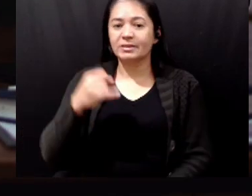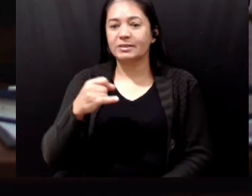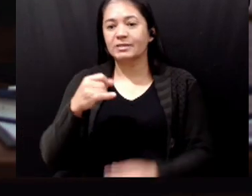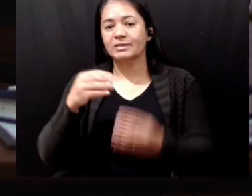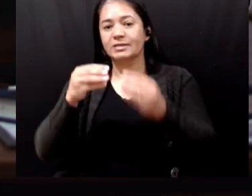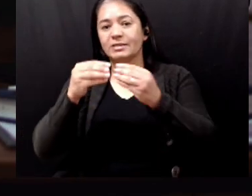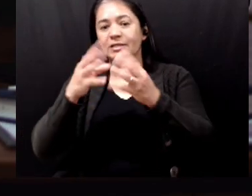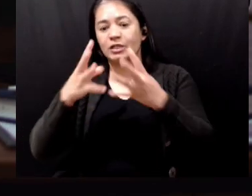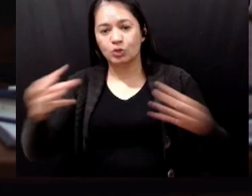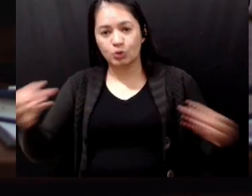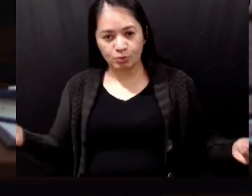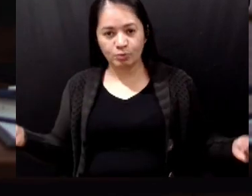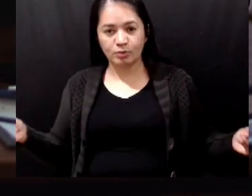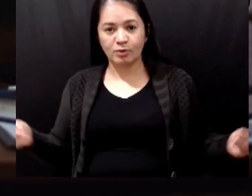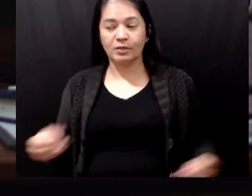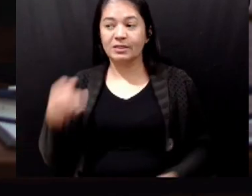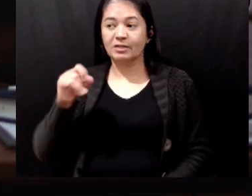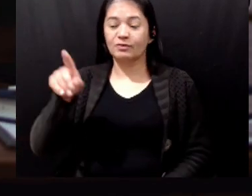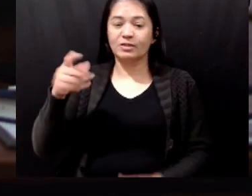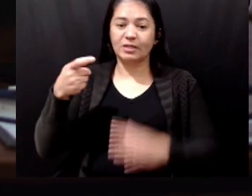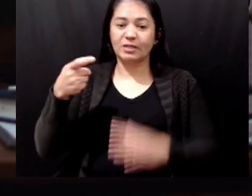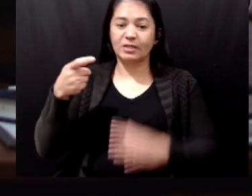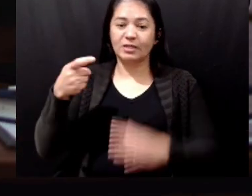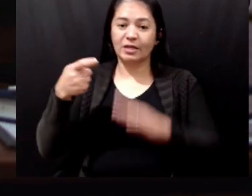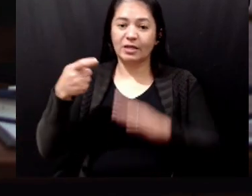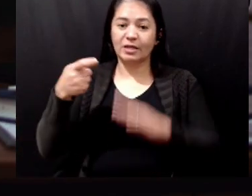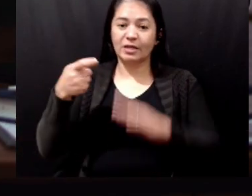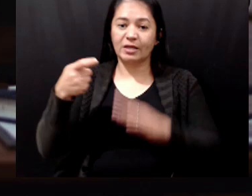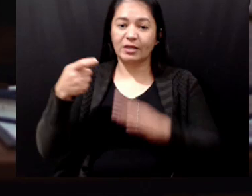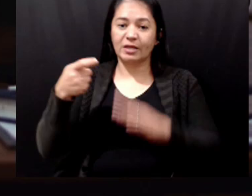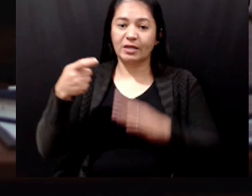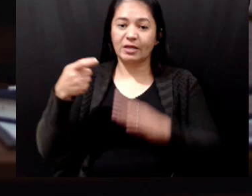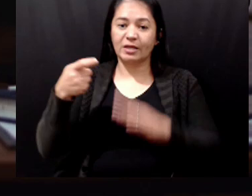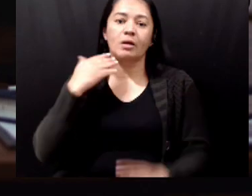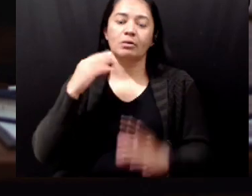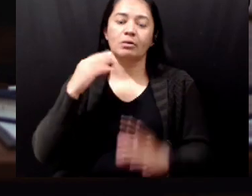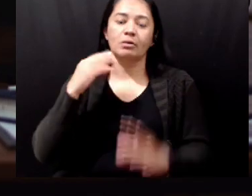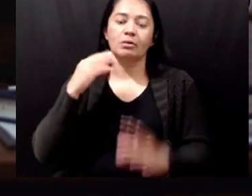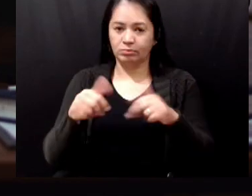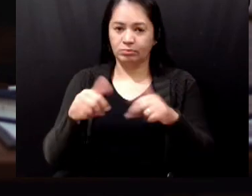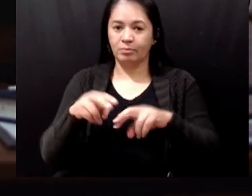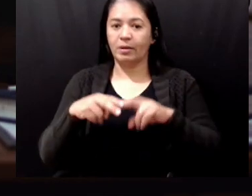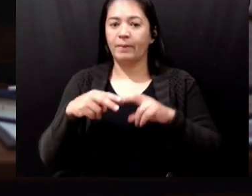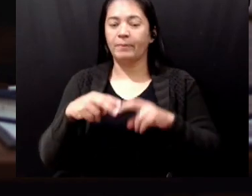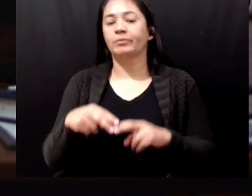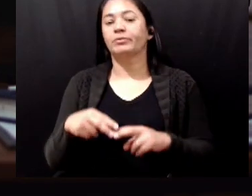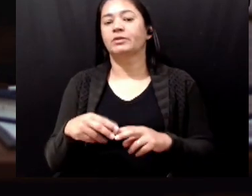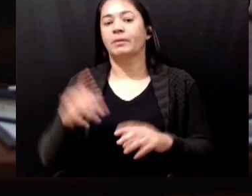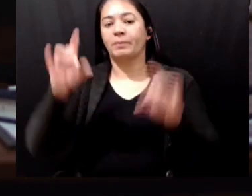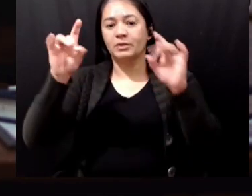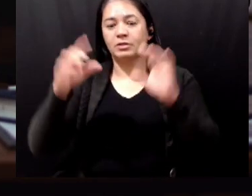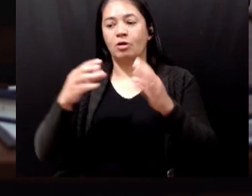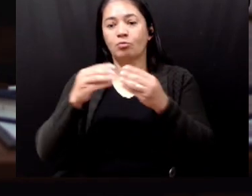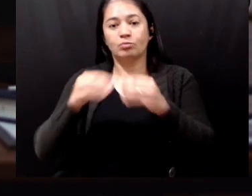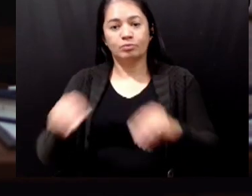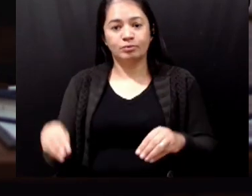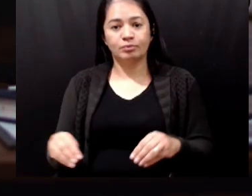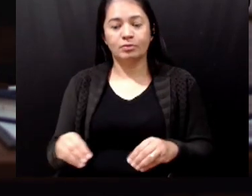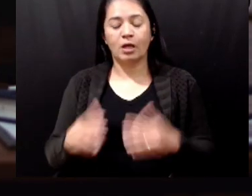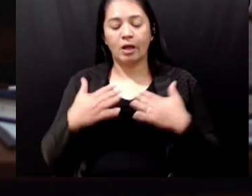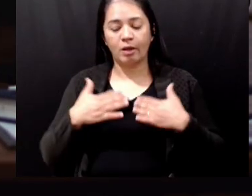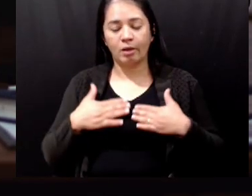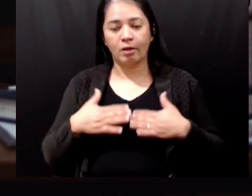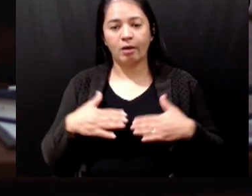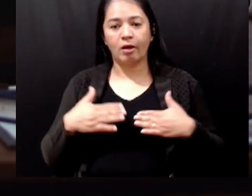banco registrado e por algum motivo especial acabou quebrando, manter a calma, verificar no site do investidor da B3 se